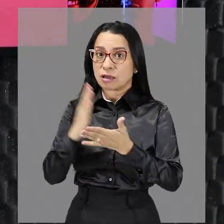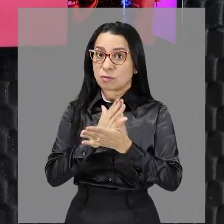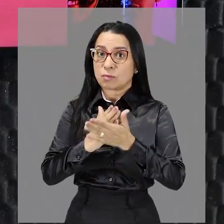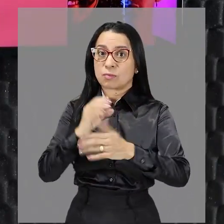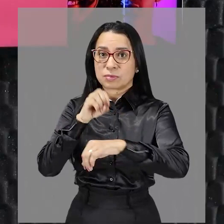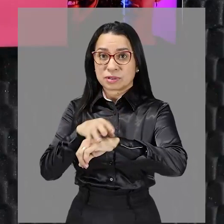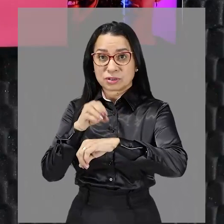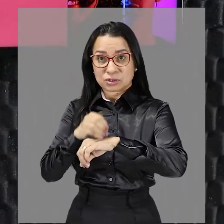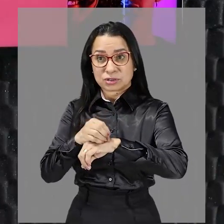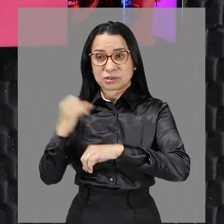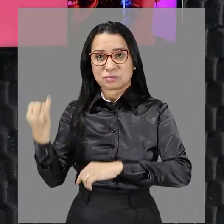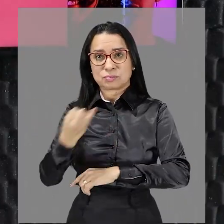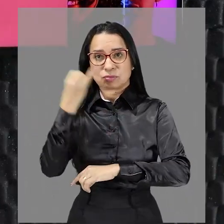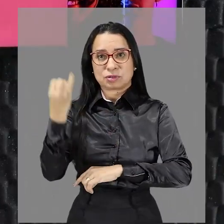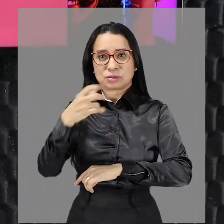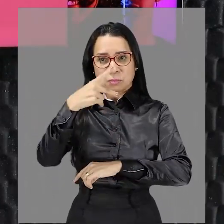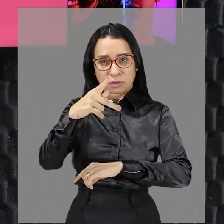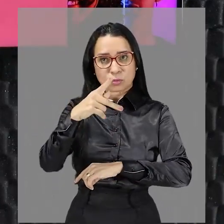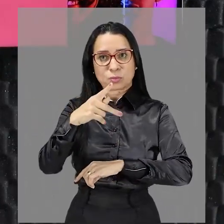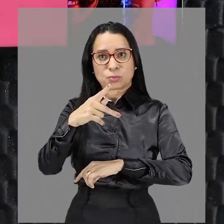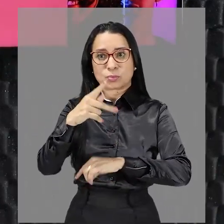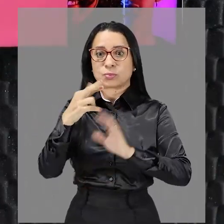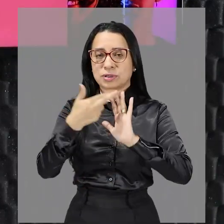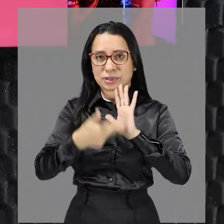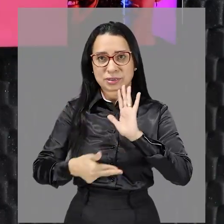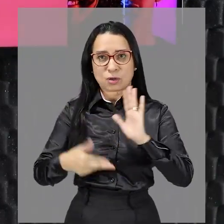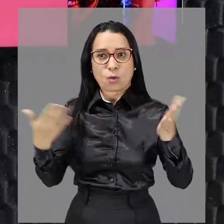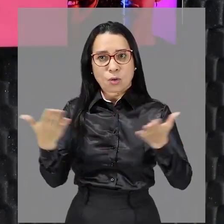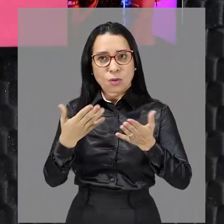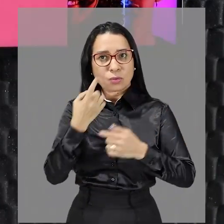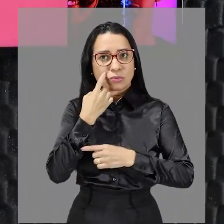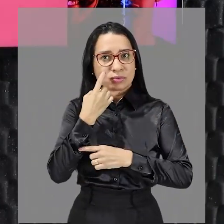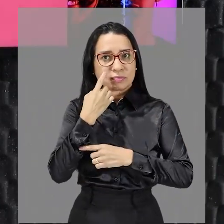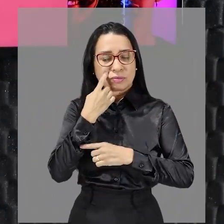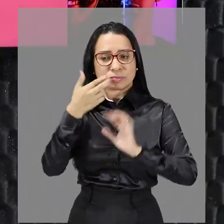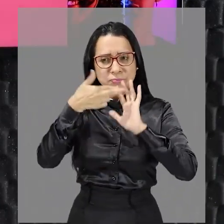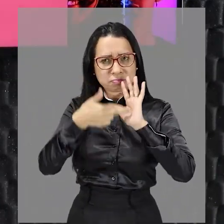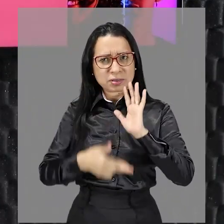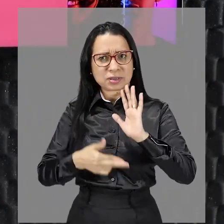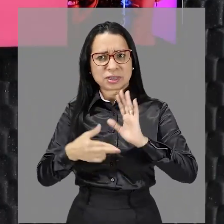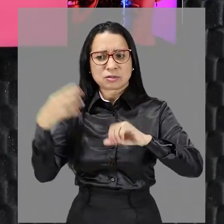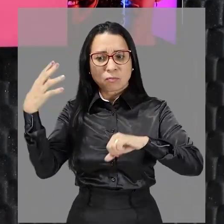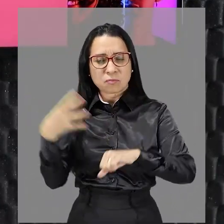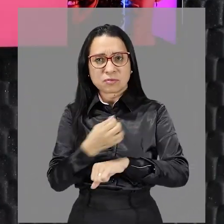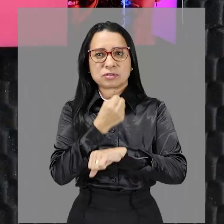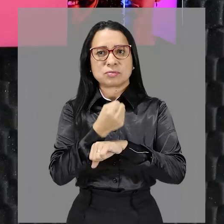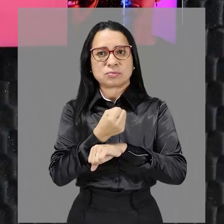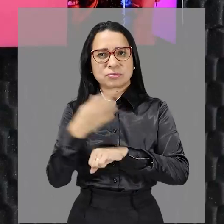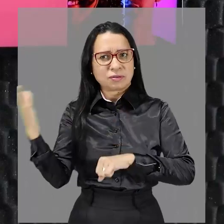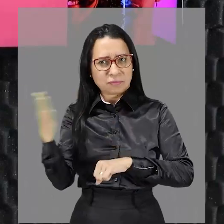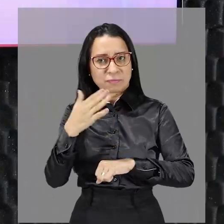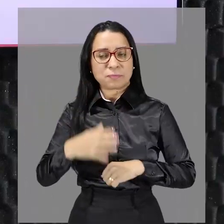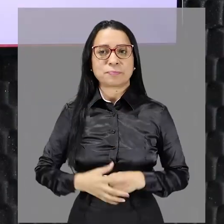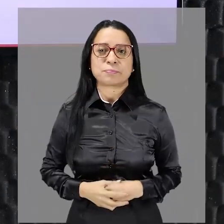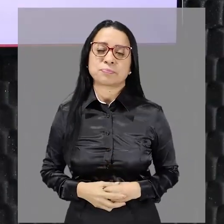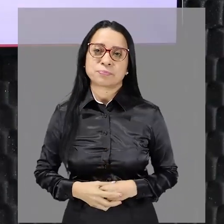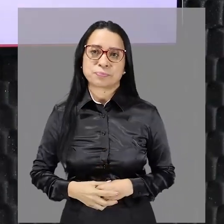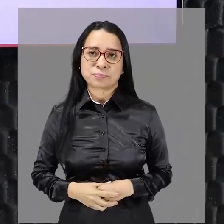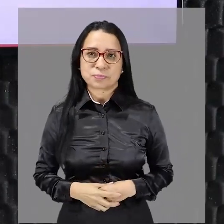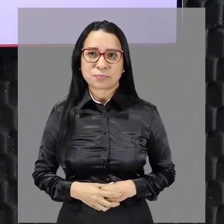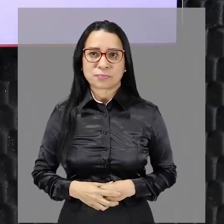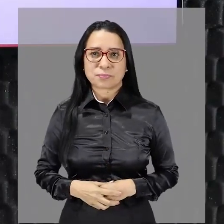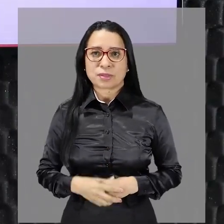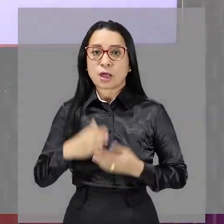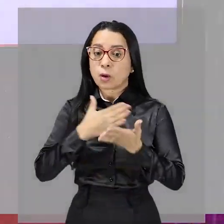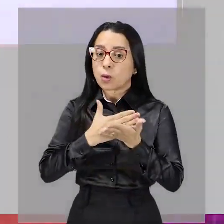redação. E hoje iremos analisar uma redação vencedora. Então vem comigo e não perde nenhuma dessas dicas.